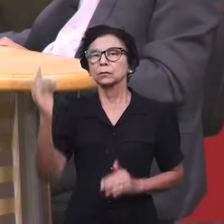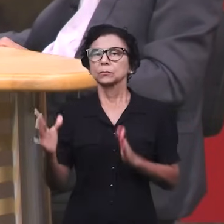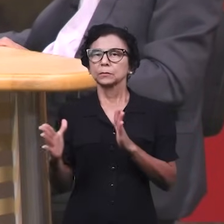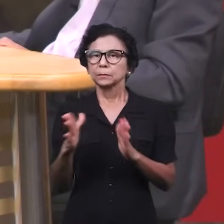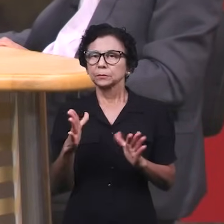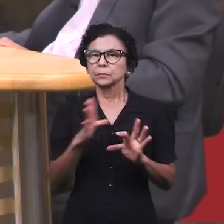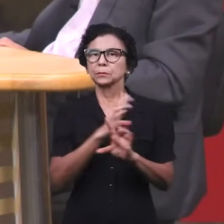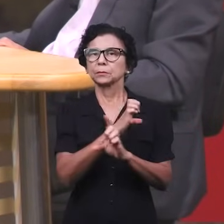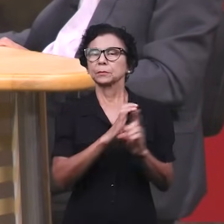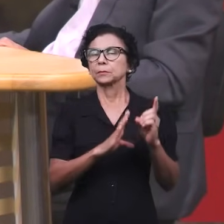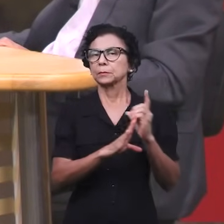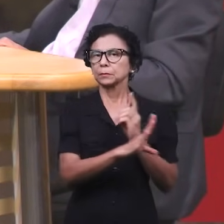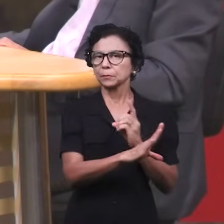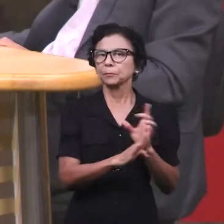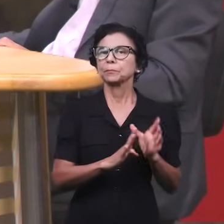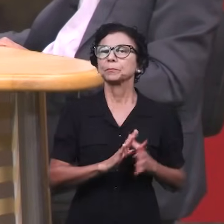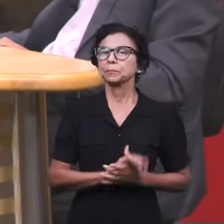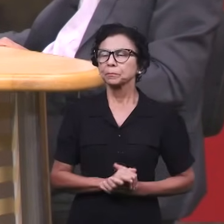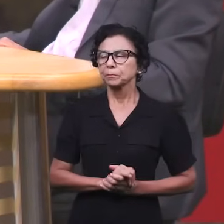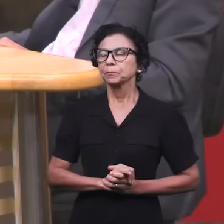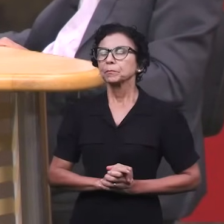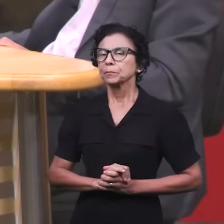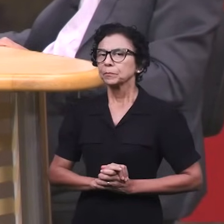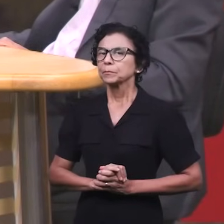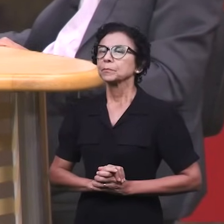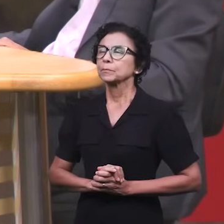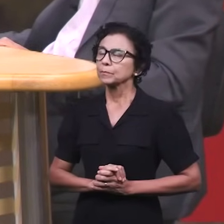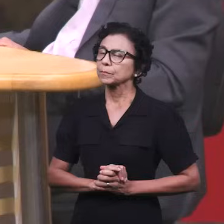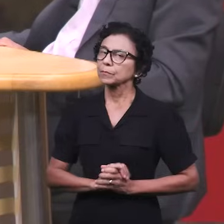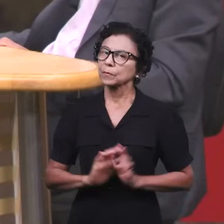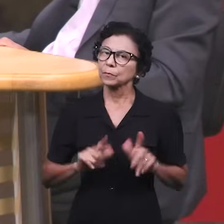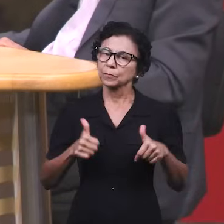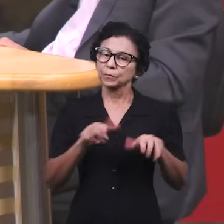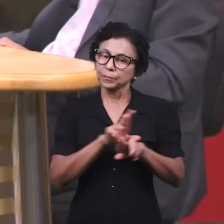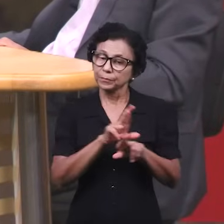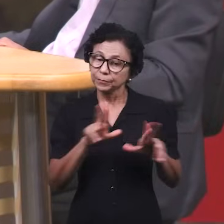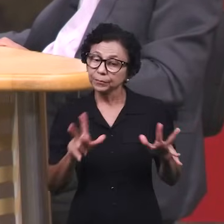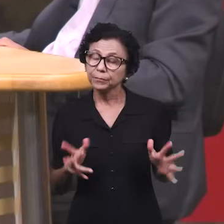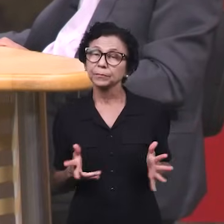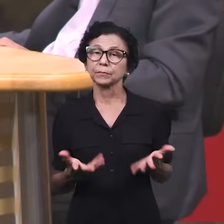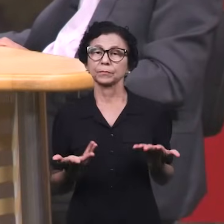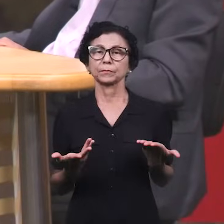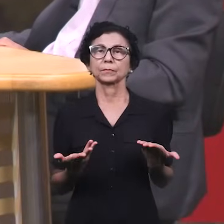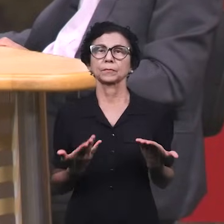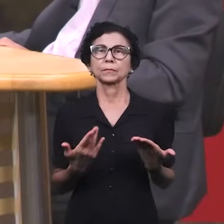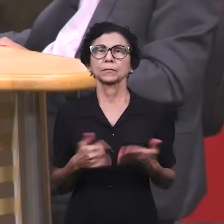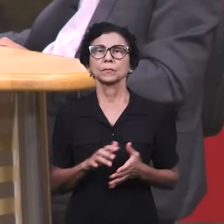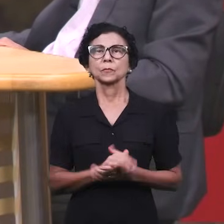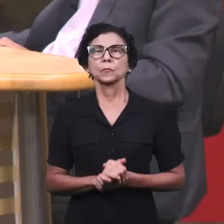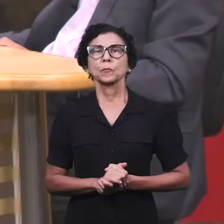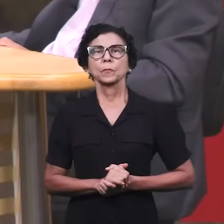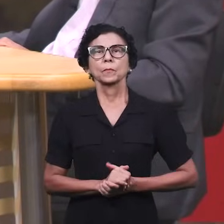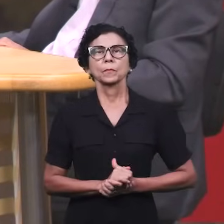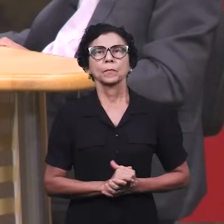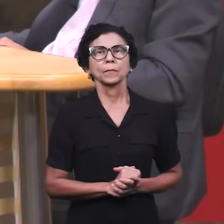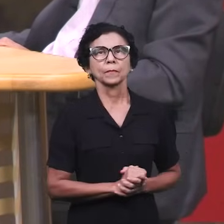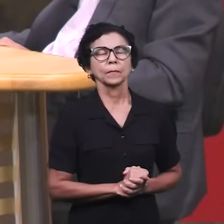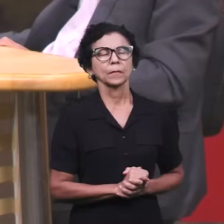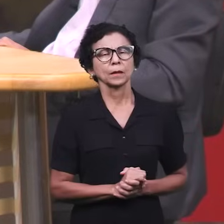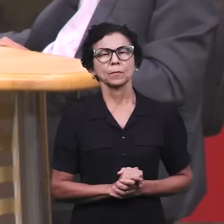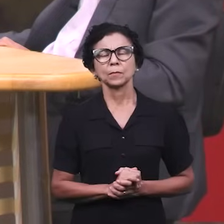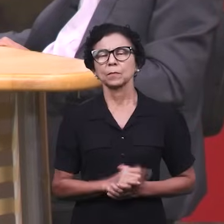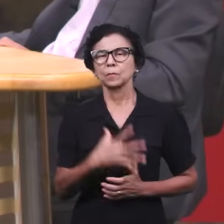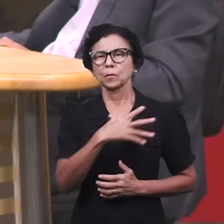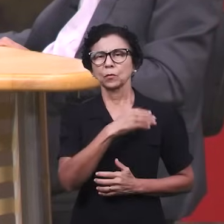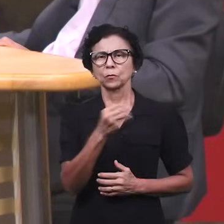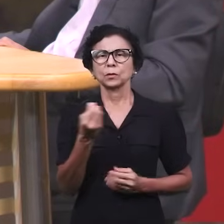realizando algo diferente então eu vejo hoje meu filho tá diante do senhor tá casado já homem feito tudo mais mas a bênção que